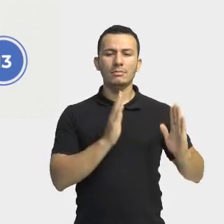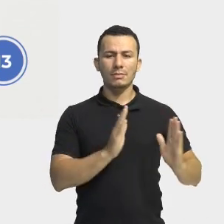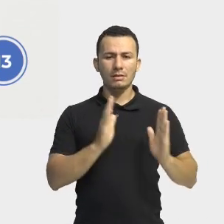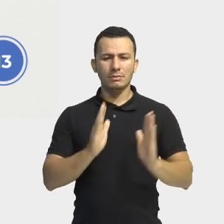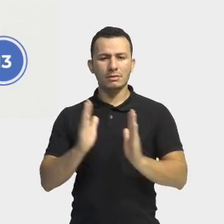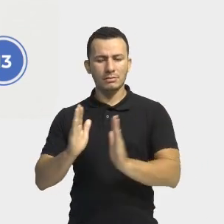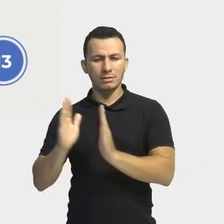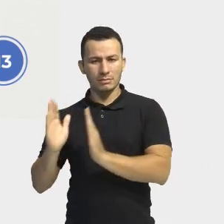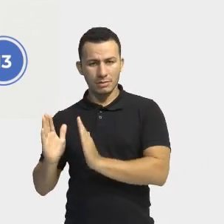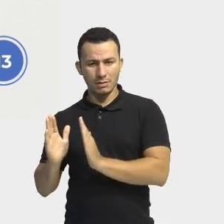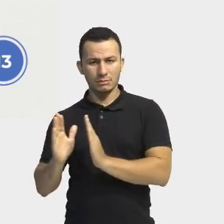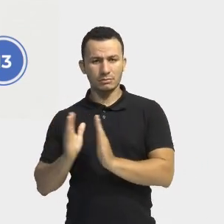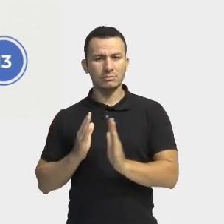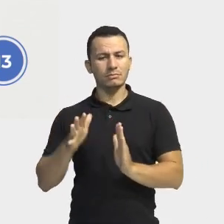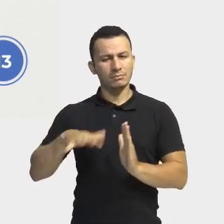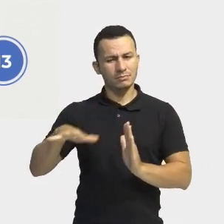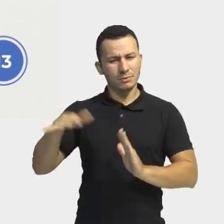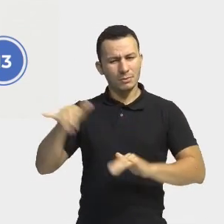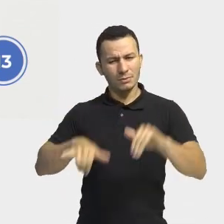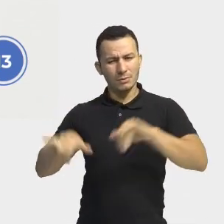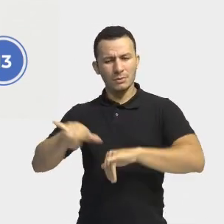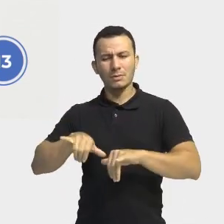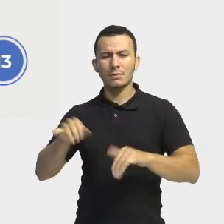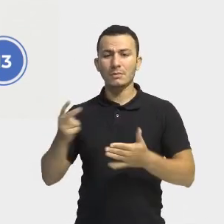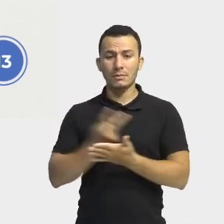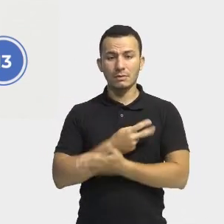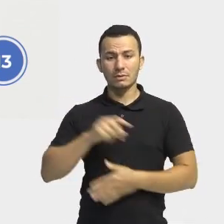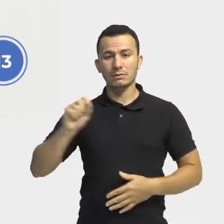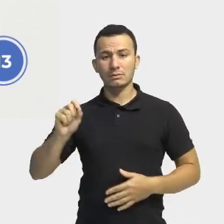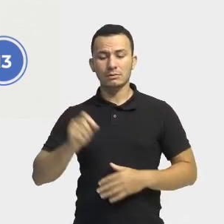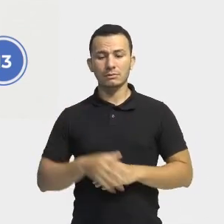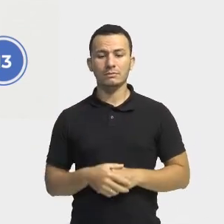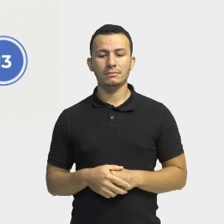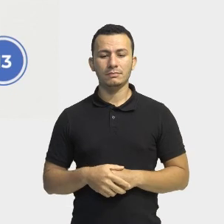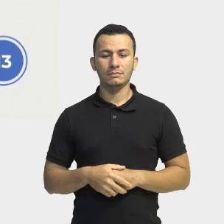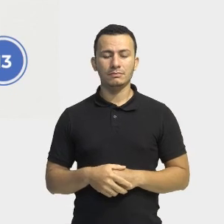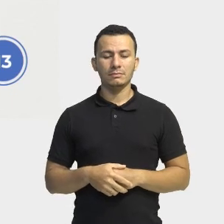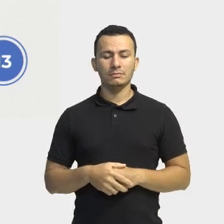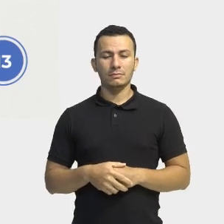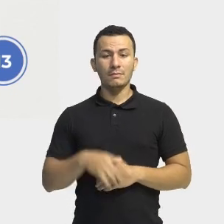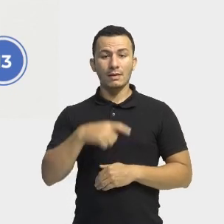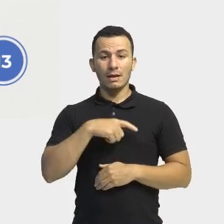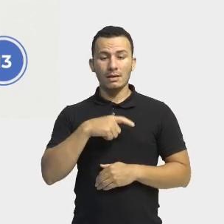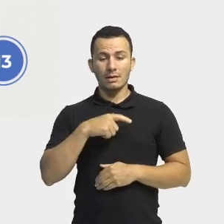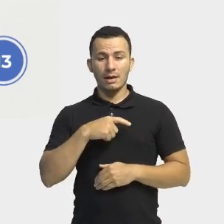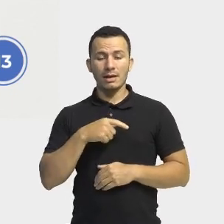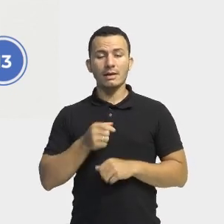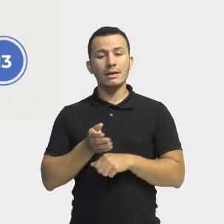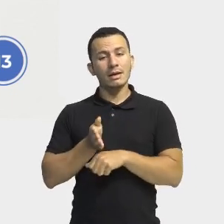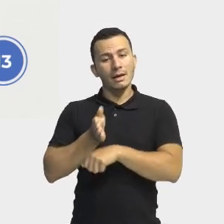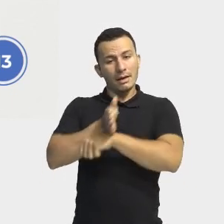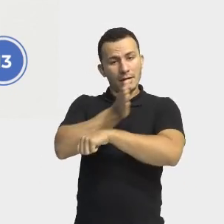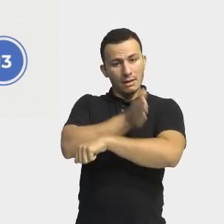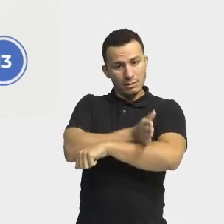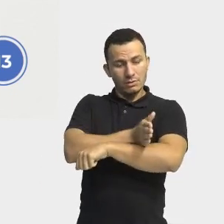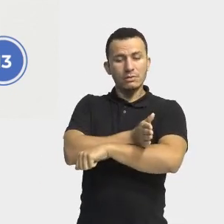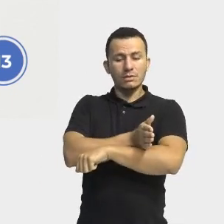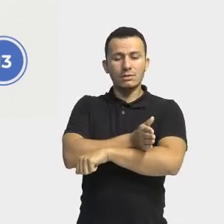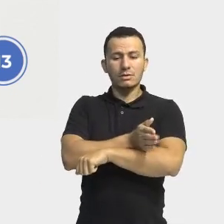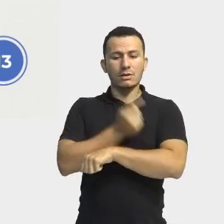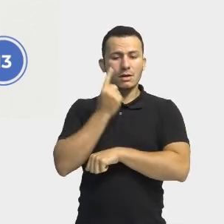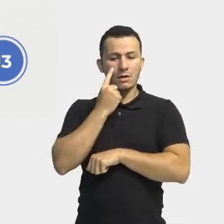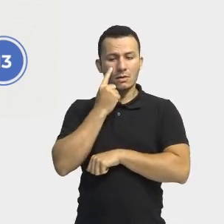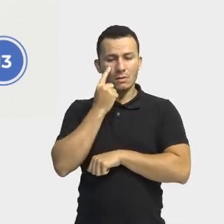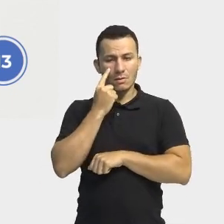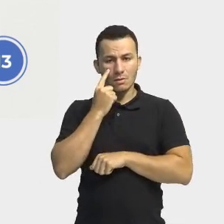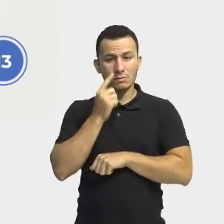processo termoquímico, eu tenho que entender o que está acontecendo. Tenho aqui os reagentes, tudo que está antes da seta, isso